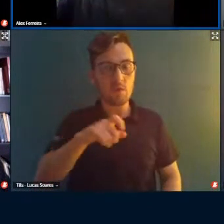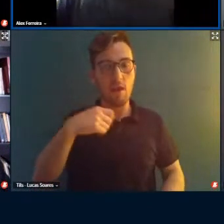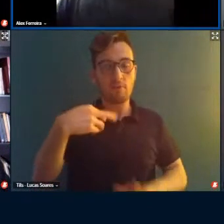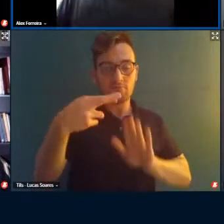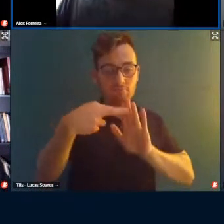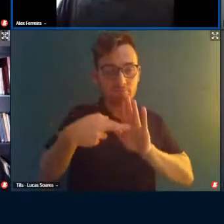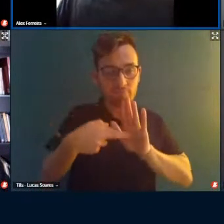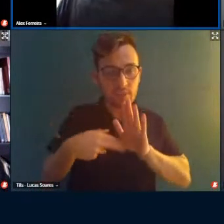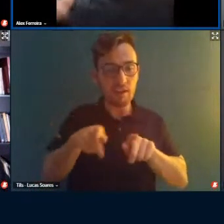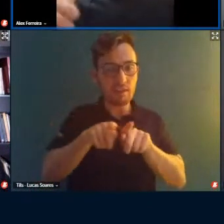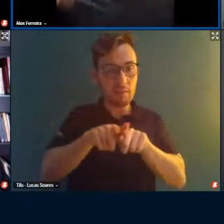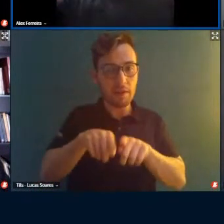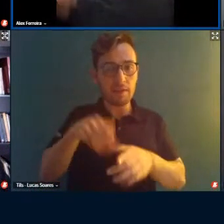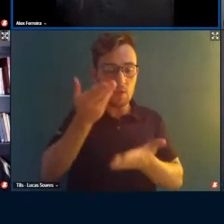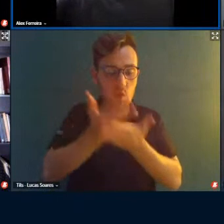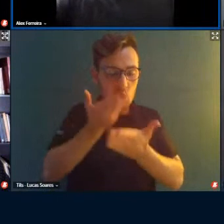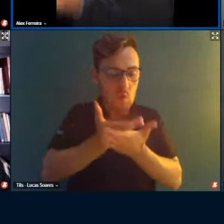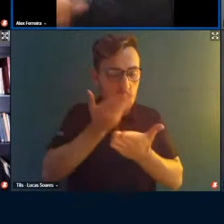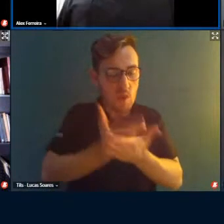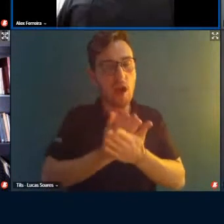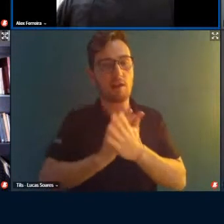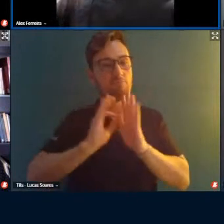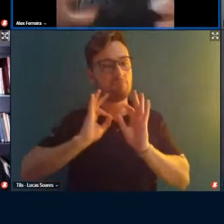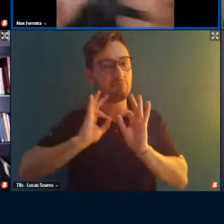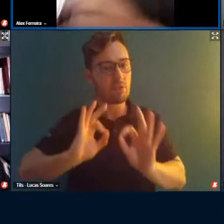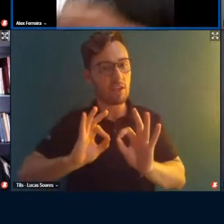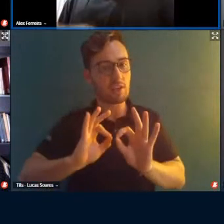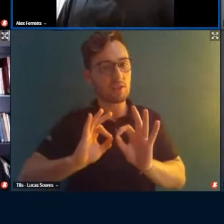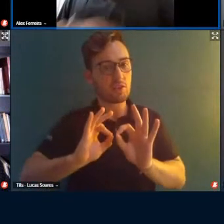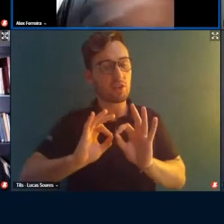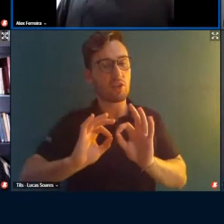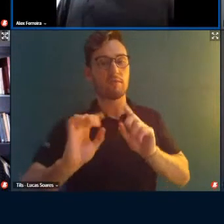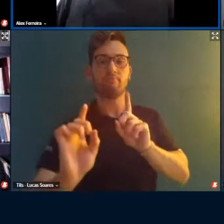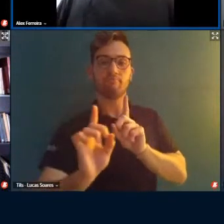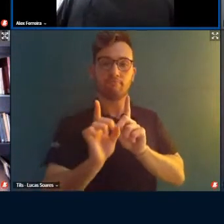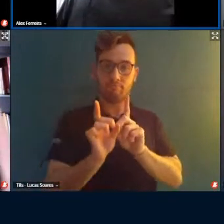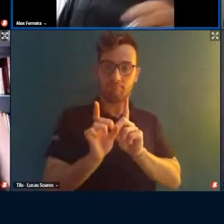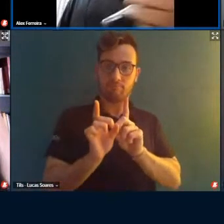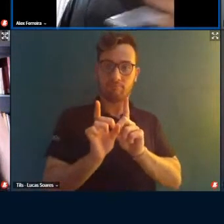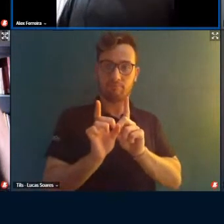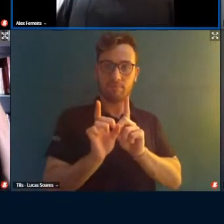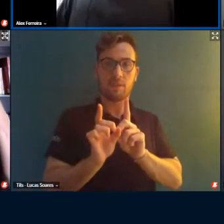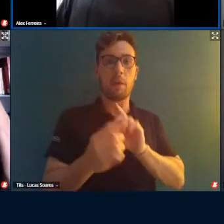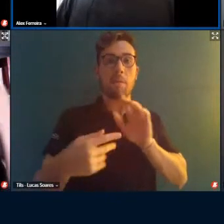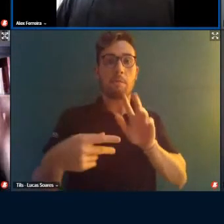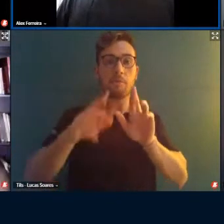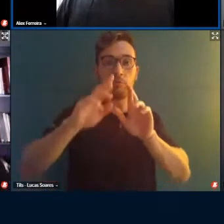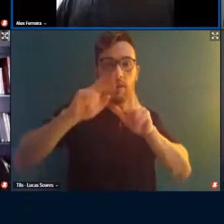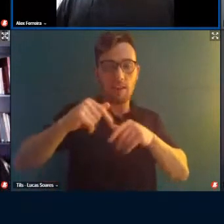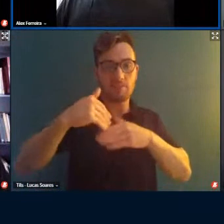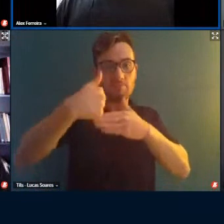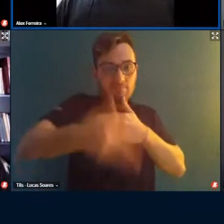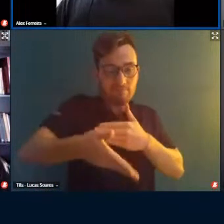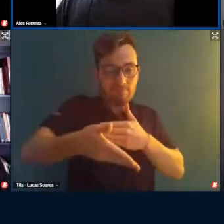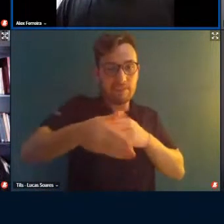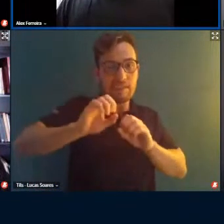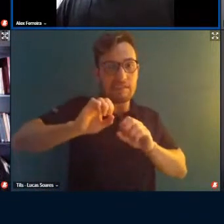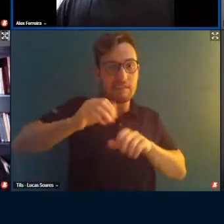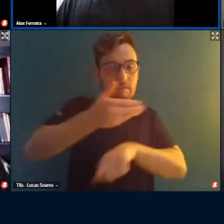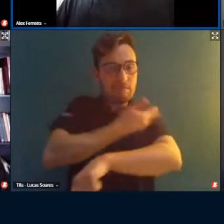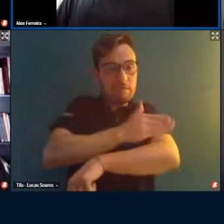conseguissem estudar de forma assíncrona, né? Mesmo que fora do ensaio, elas conseguiam estudar